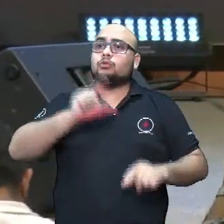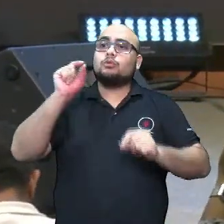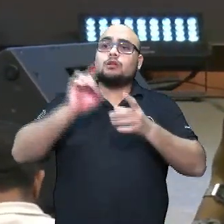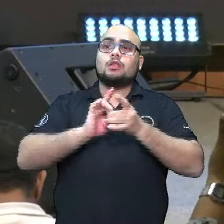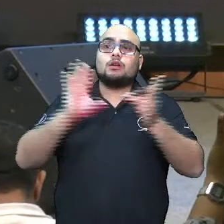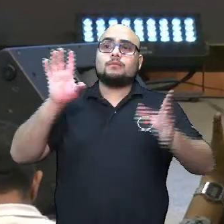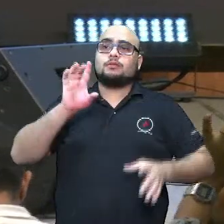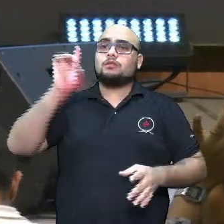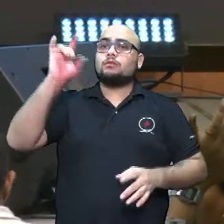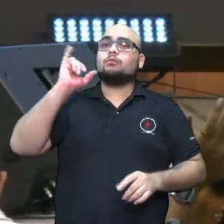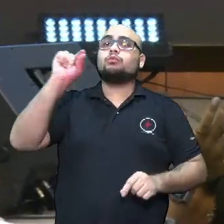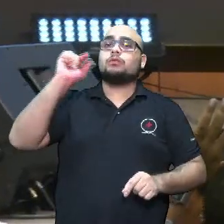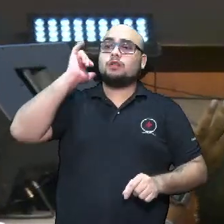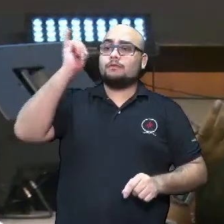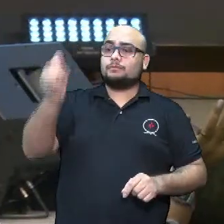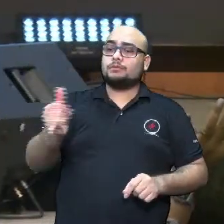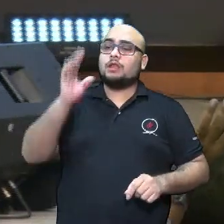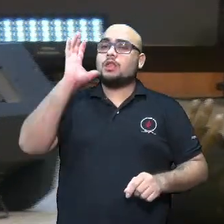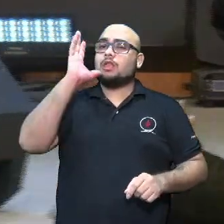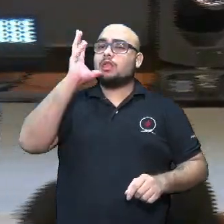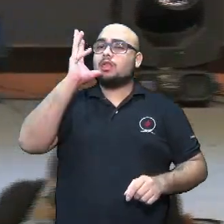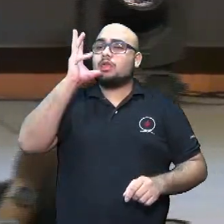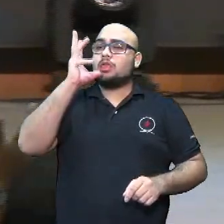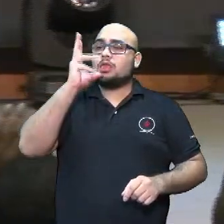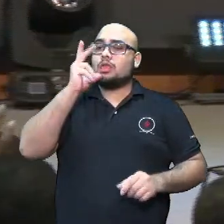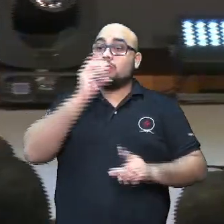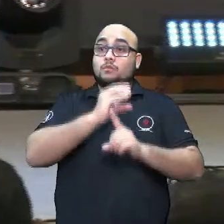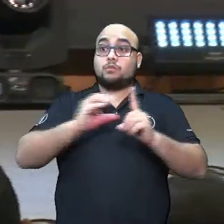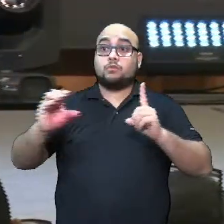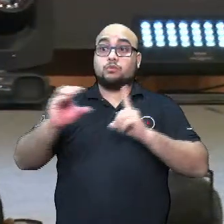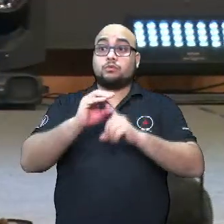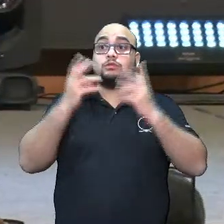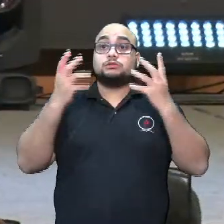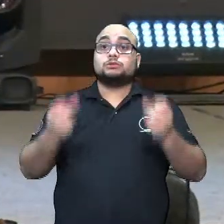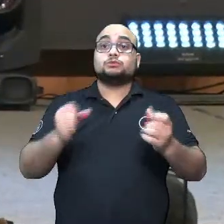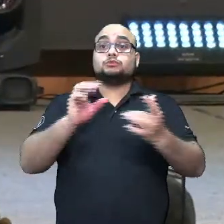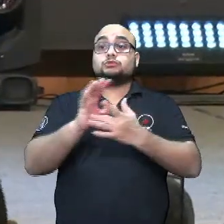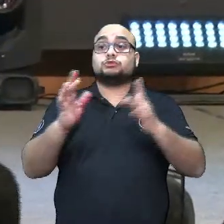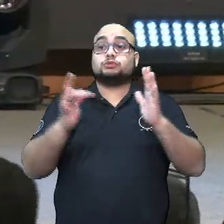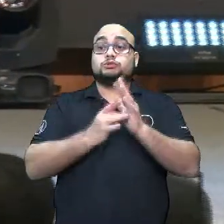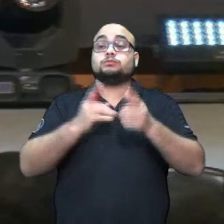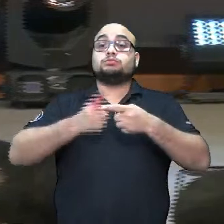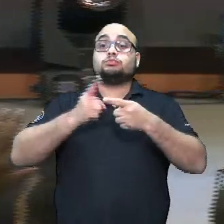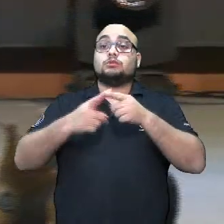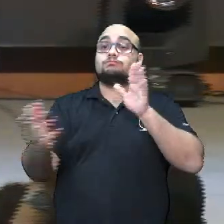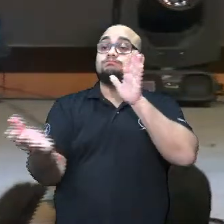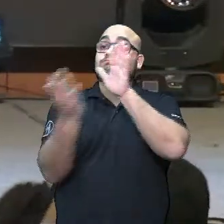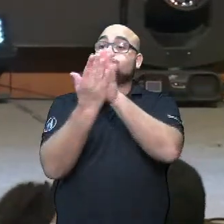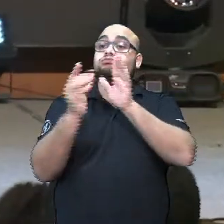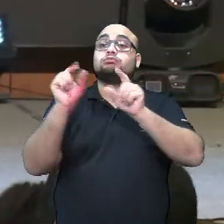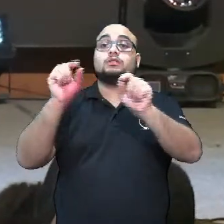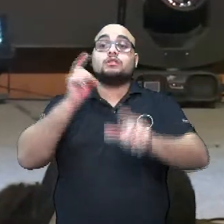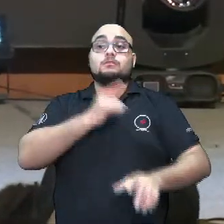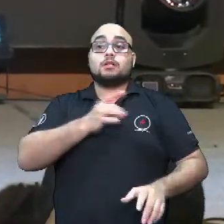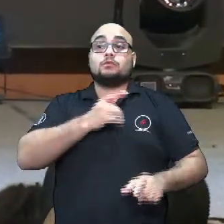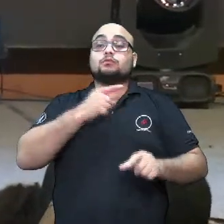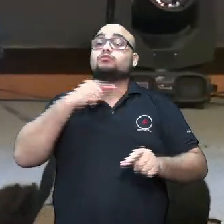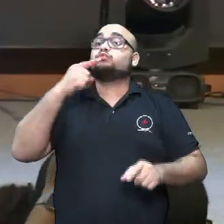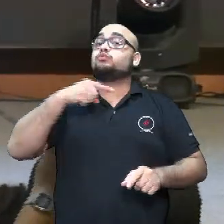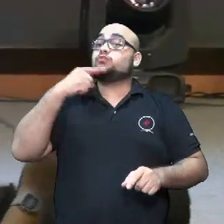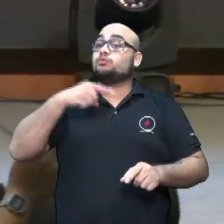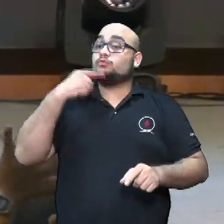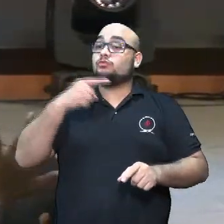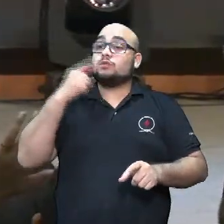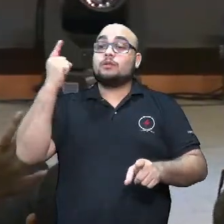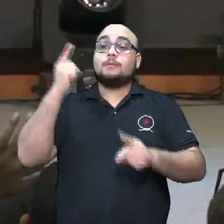Porque eu demorei 5 cultos para aceitar Jesus, 5. Porque eu tinha conflito, eu tinha medo, eu não conseguia vencer. Mas quando eu coloquei o